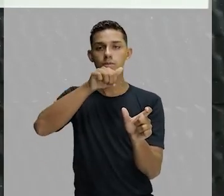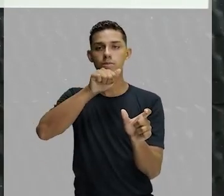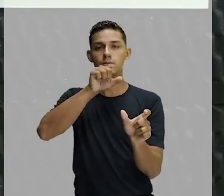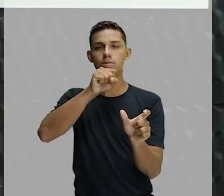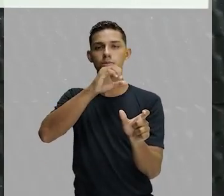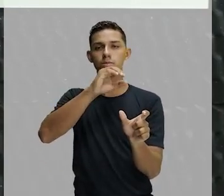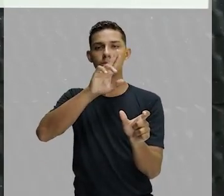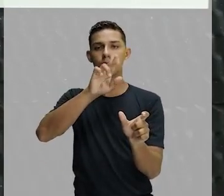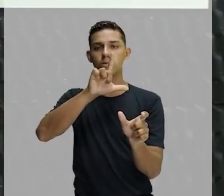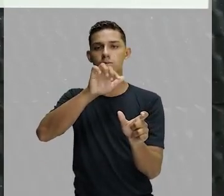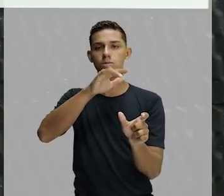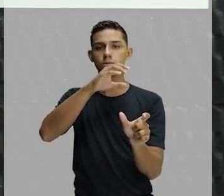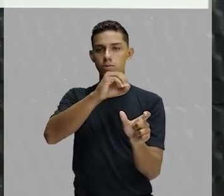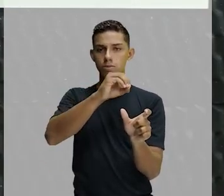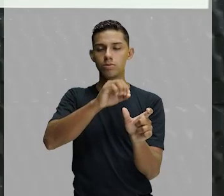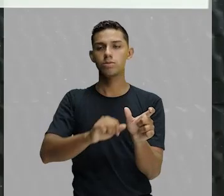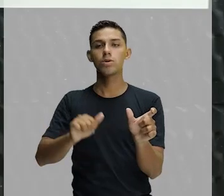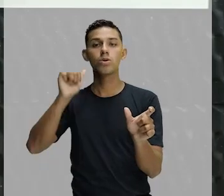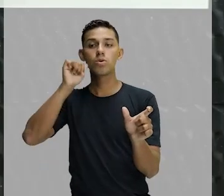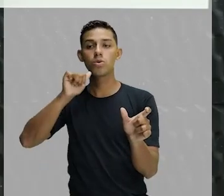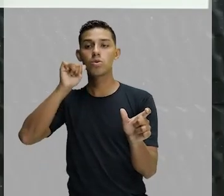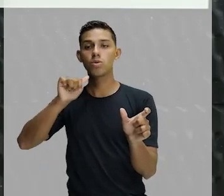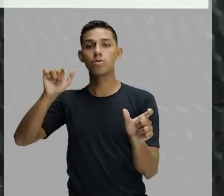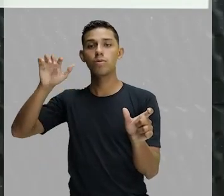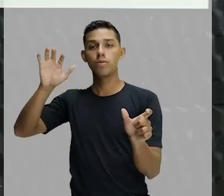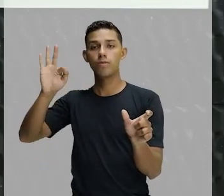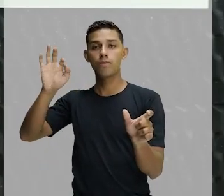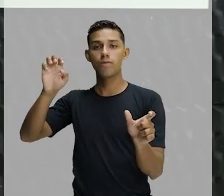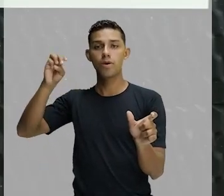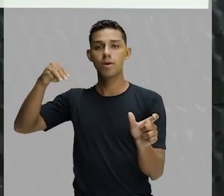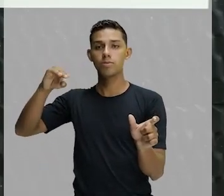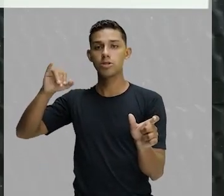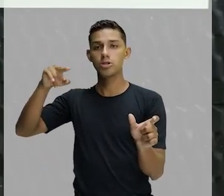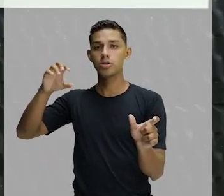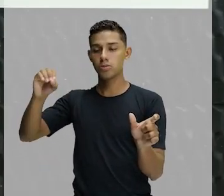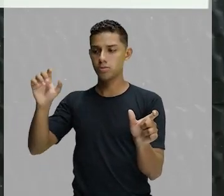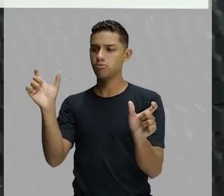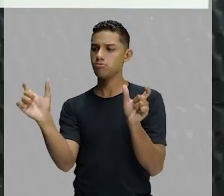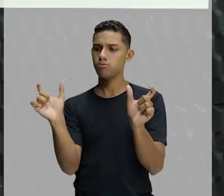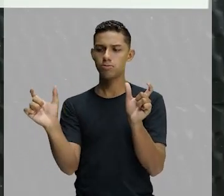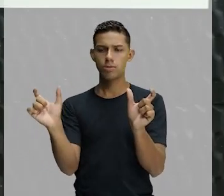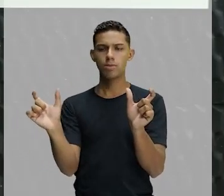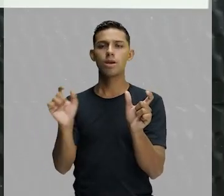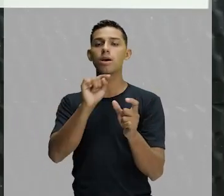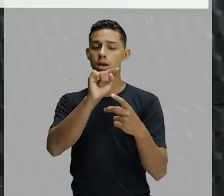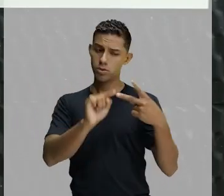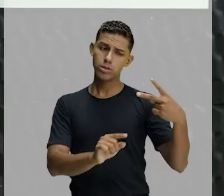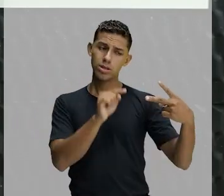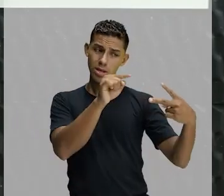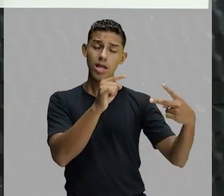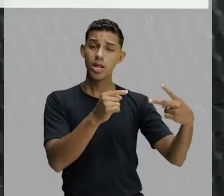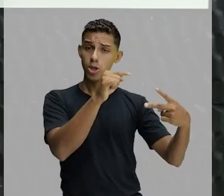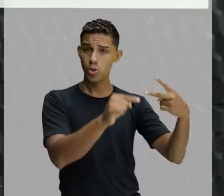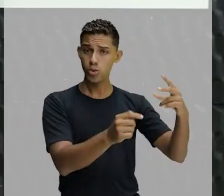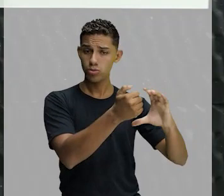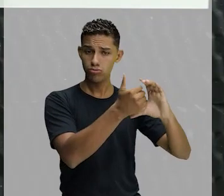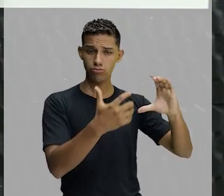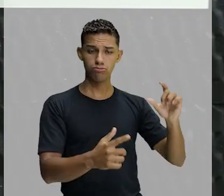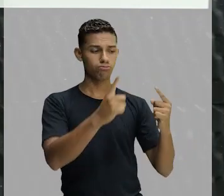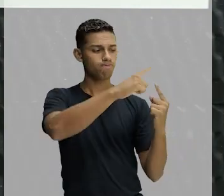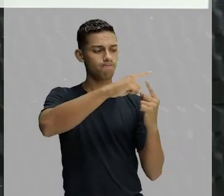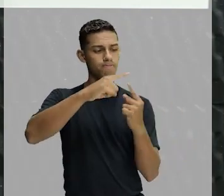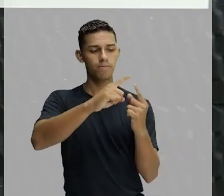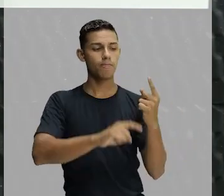Então, quais são os gametas desse indivíduo masculino aqui? Eu sei que o gameta dele, ele produz dois tipos de gameta. Gametas que carregam o